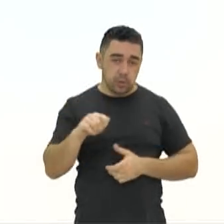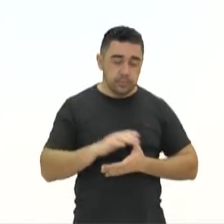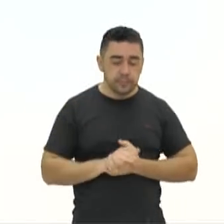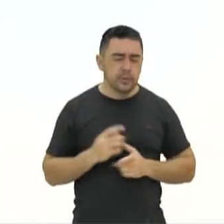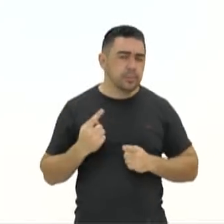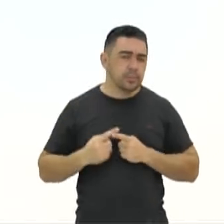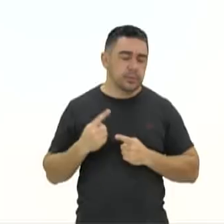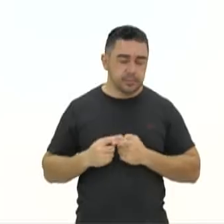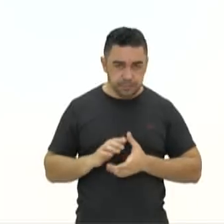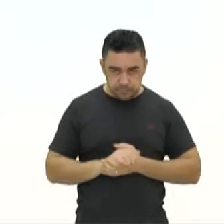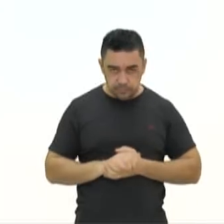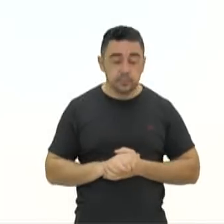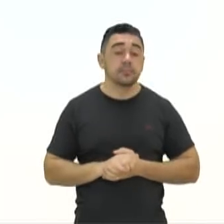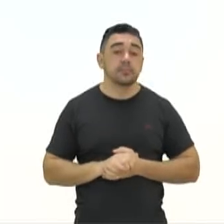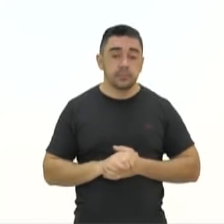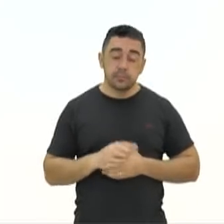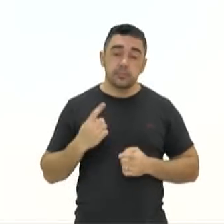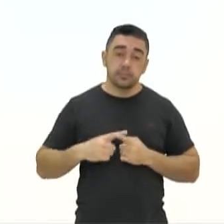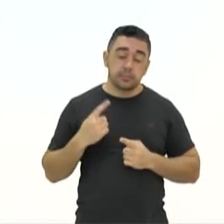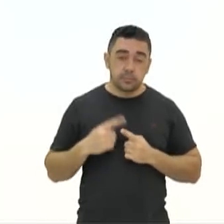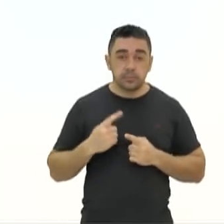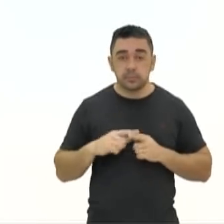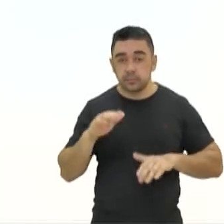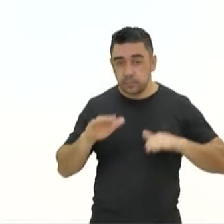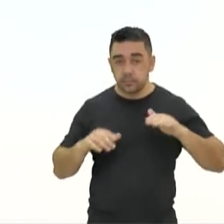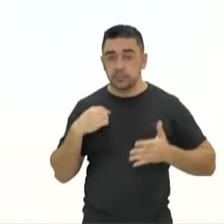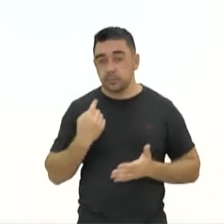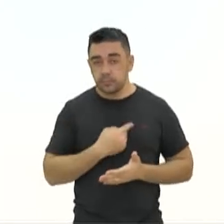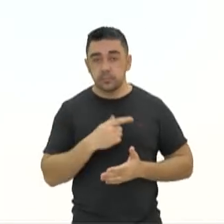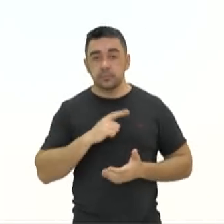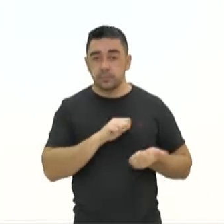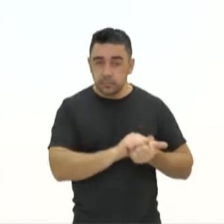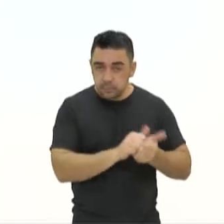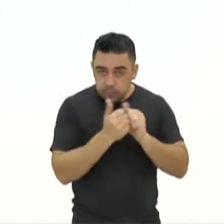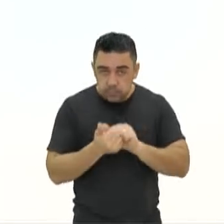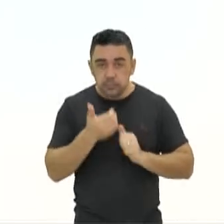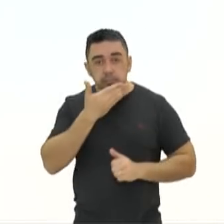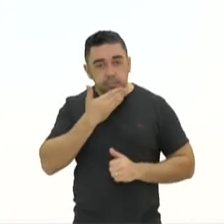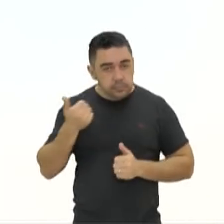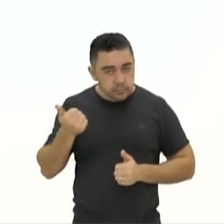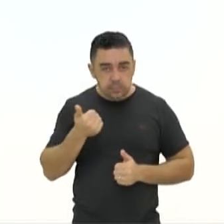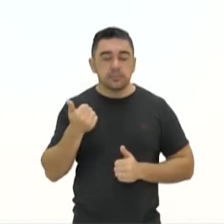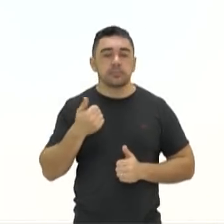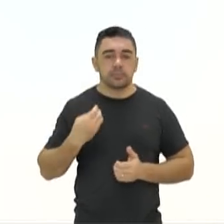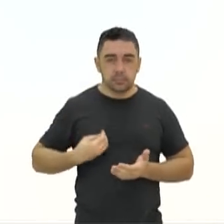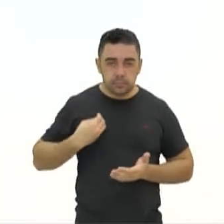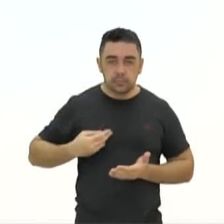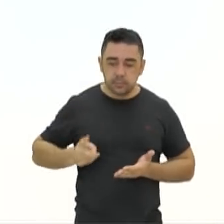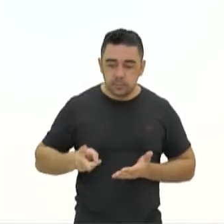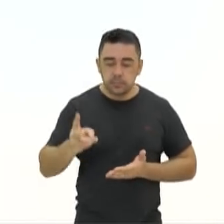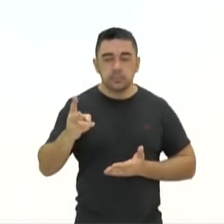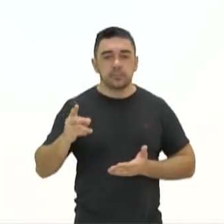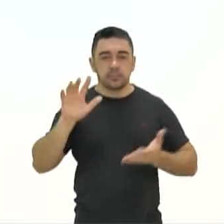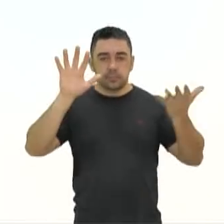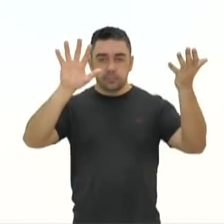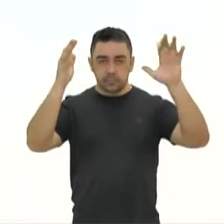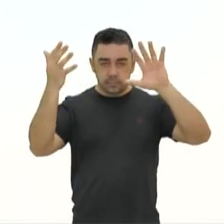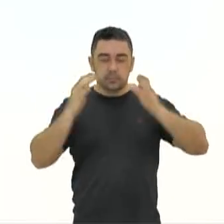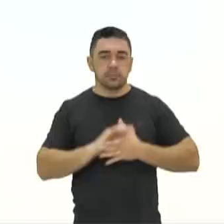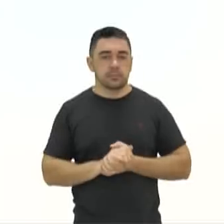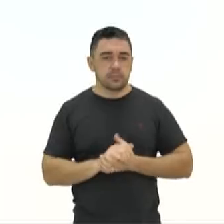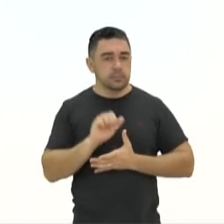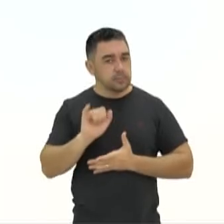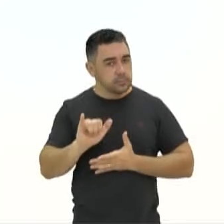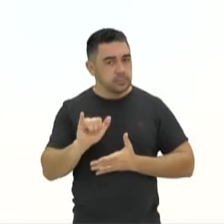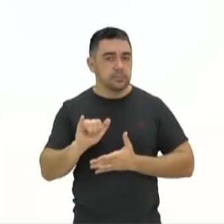Por quê? Porque provavelmente a nossa tinha adaptações melhores para as mudanças ambientais daquela época. Se